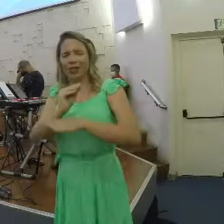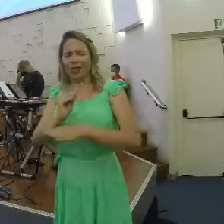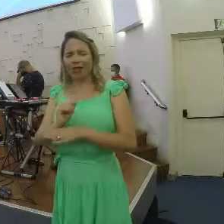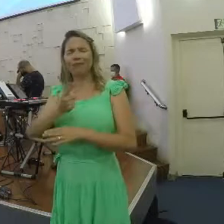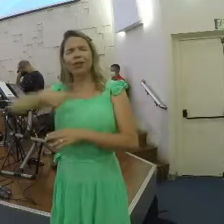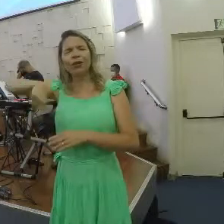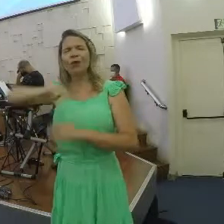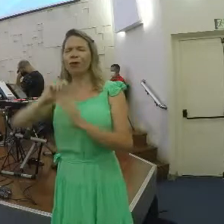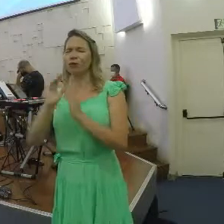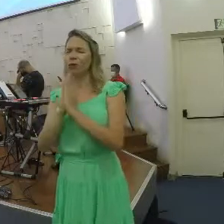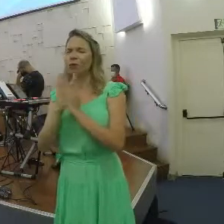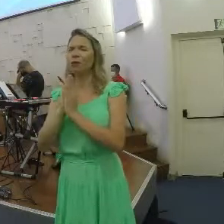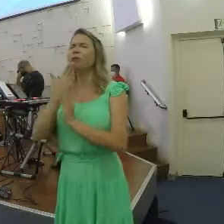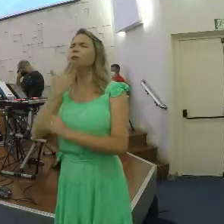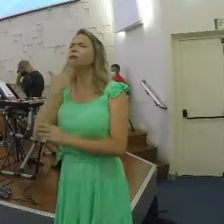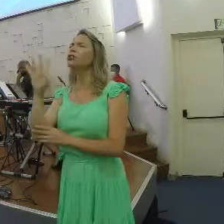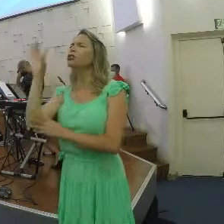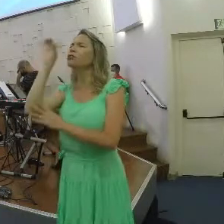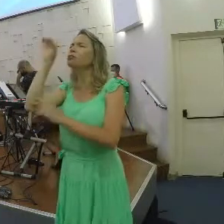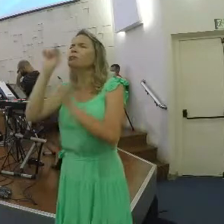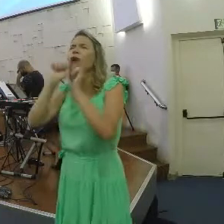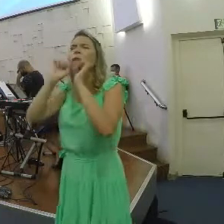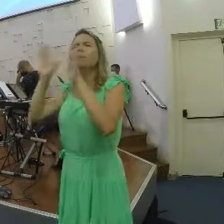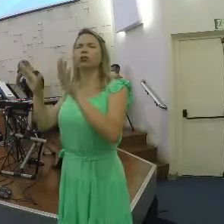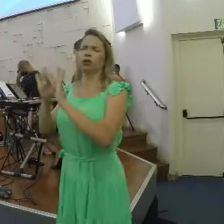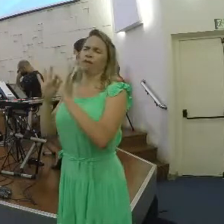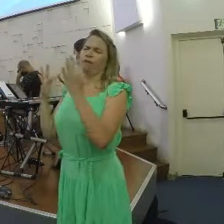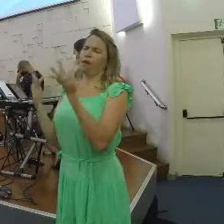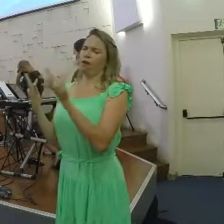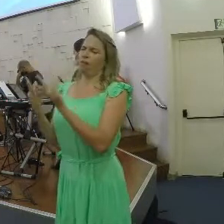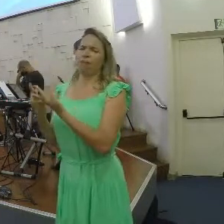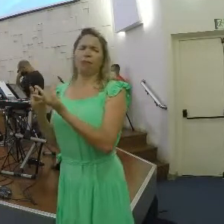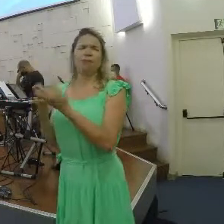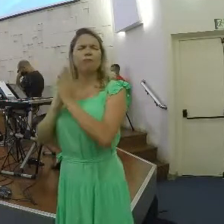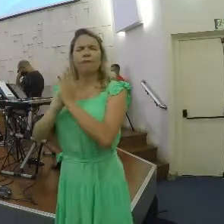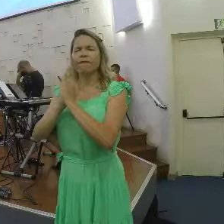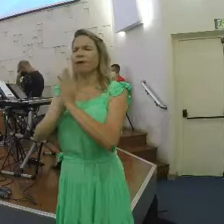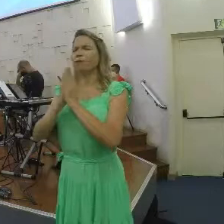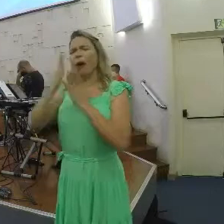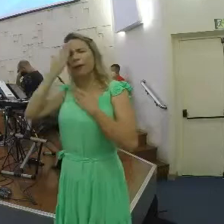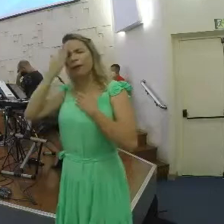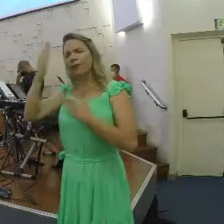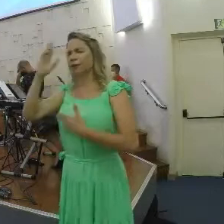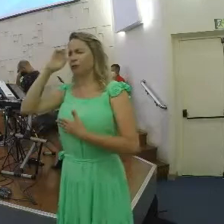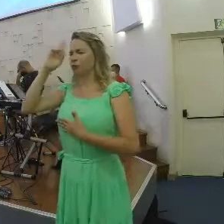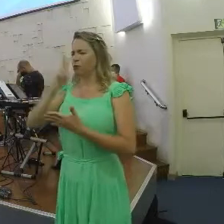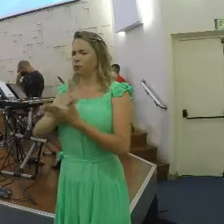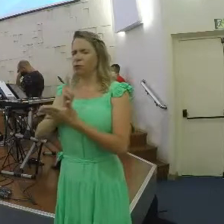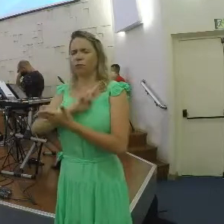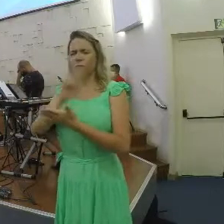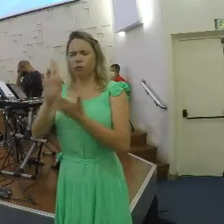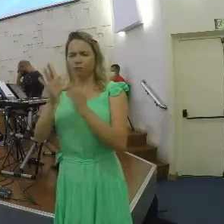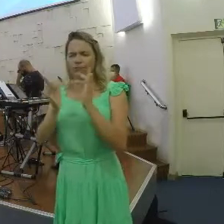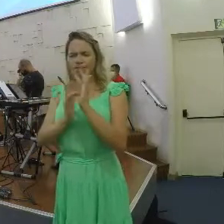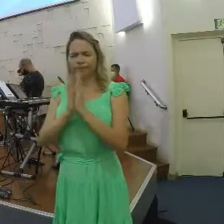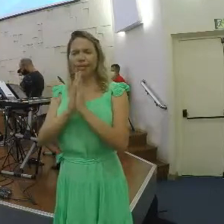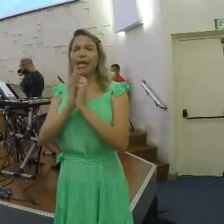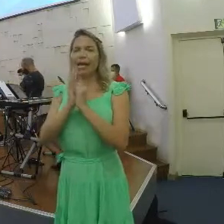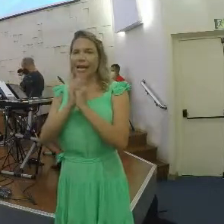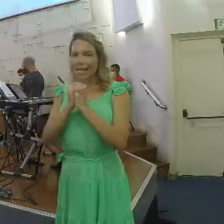declaramos as tuas bênçãos maravilhosas sobre essa família, muito gratos por tudo ao Senhor, em nome de Jesus,